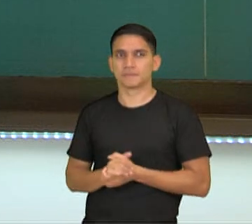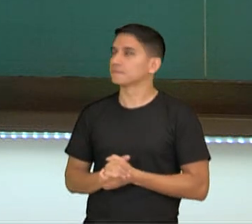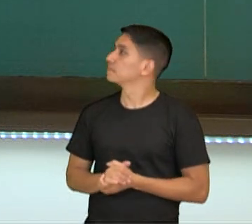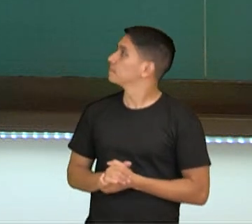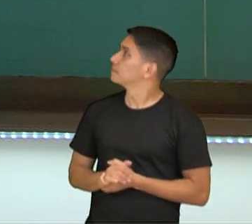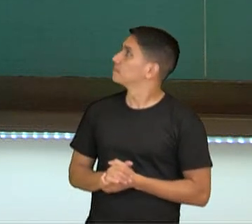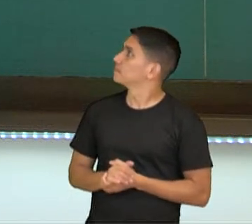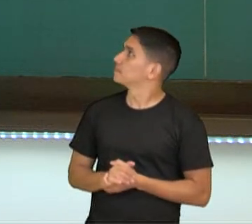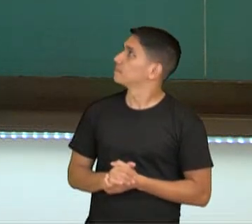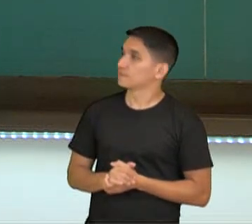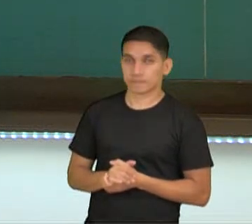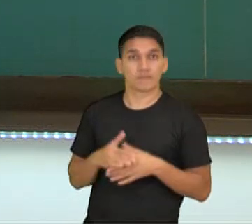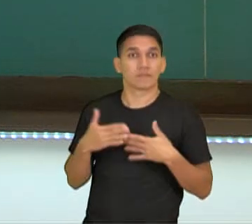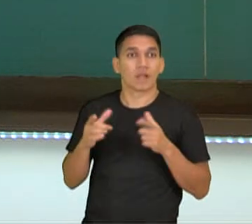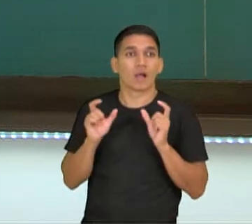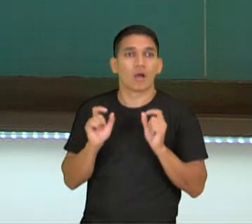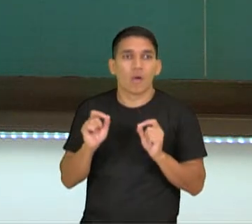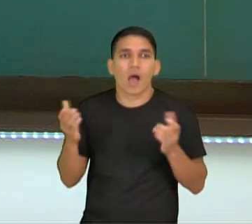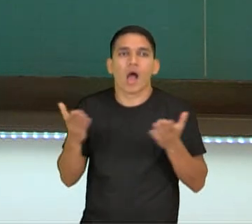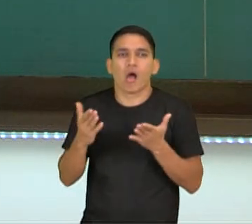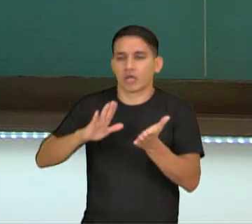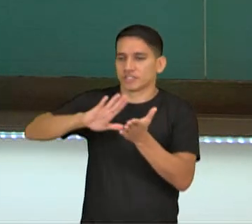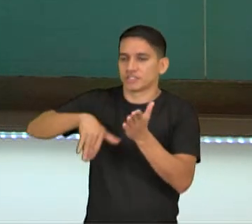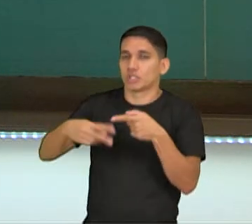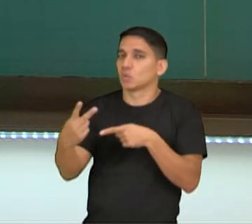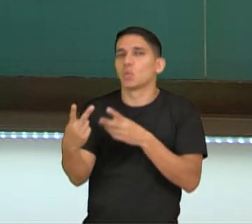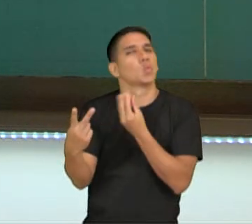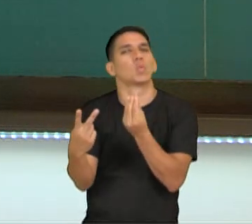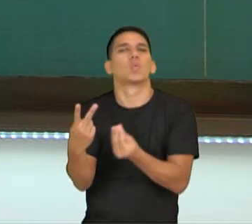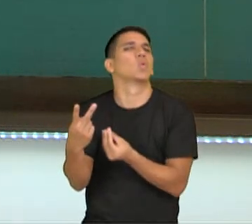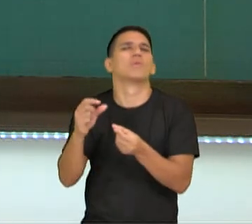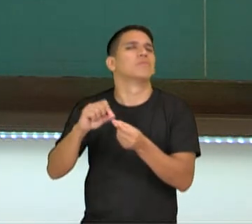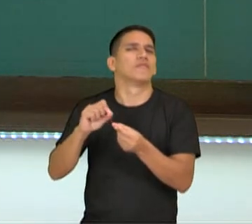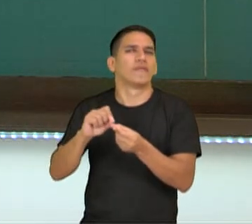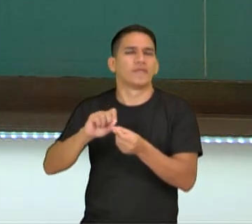3. Agora, eu tenho que eliminar esse 2.